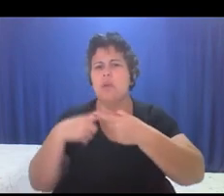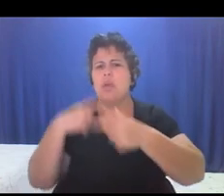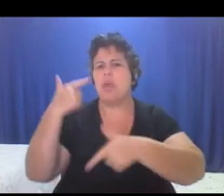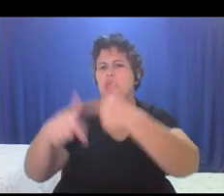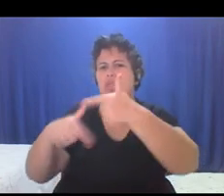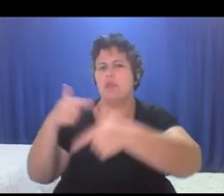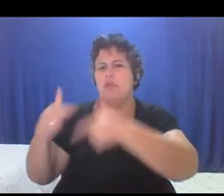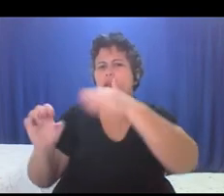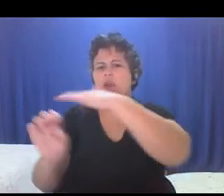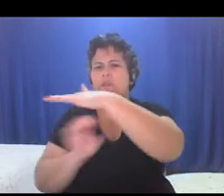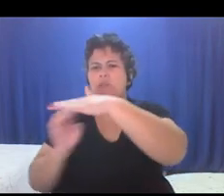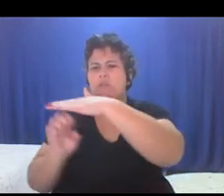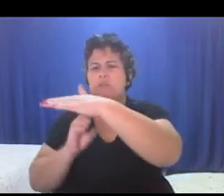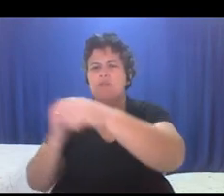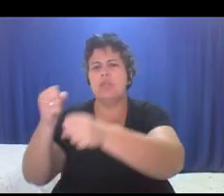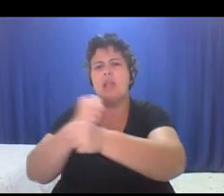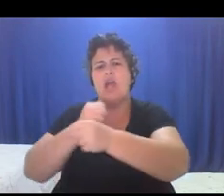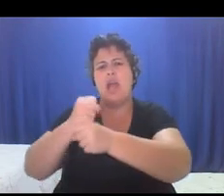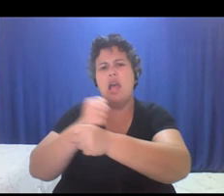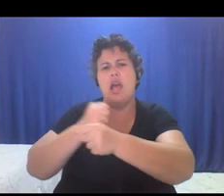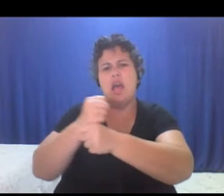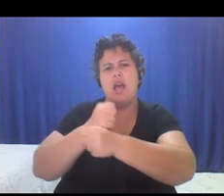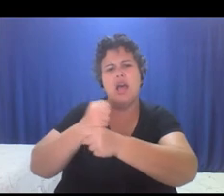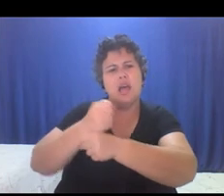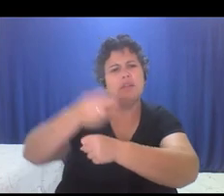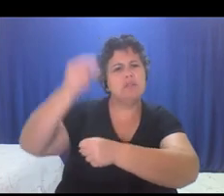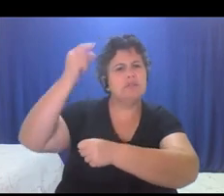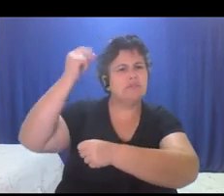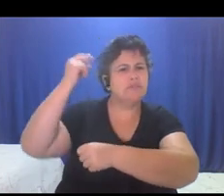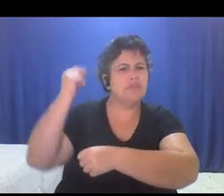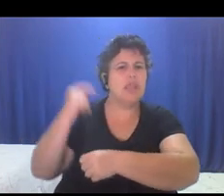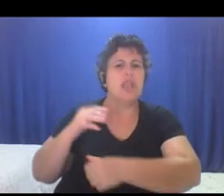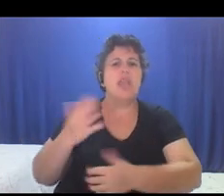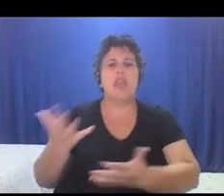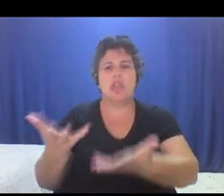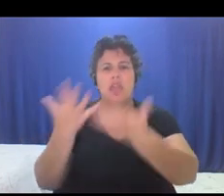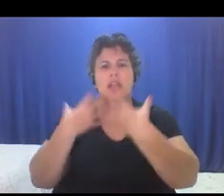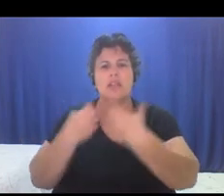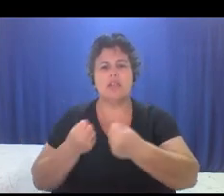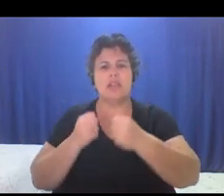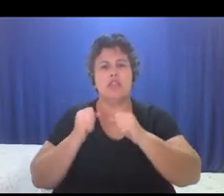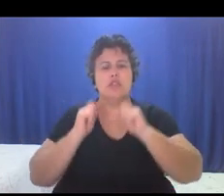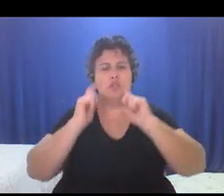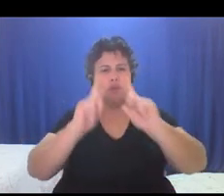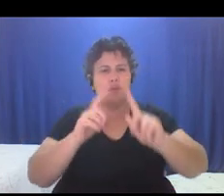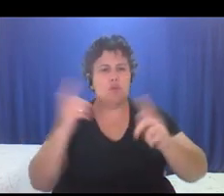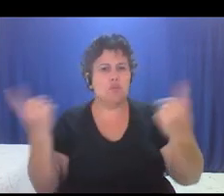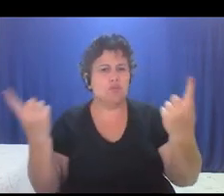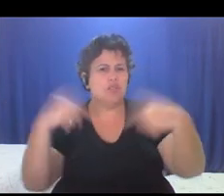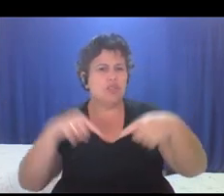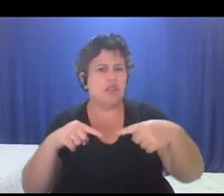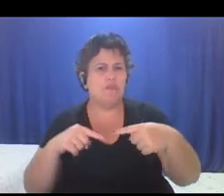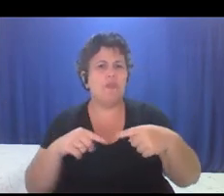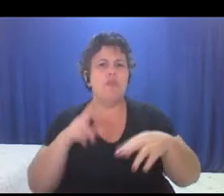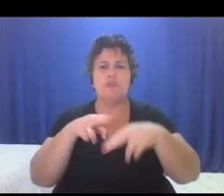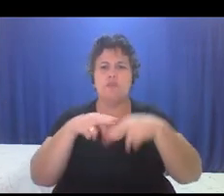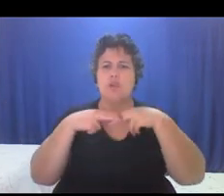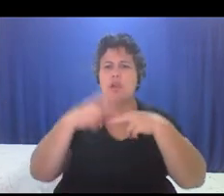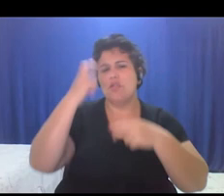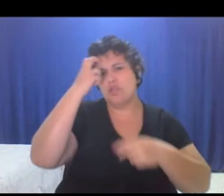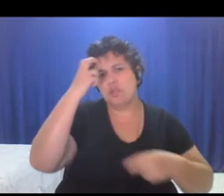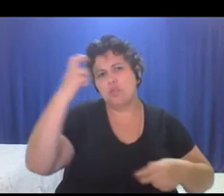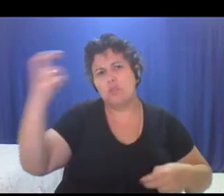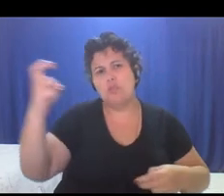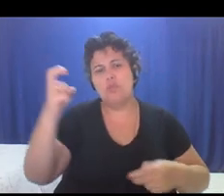há vários anos e aceitou esse desafio de vir para a CLT por conta da nossa cultura, do nosso cuidado com as pessoas,